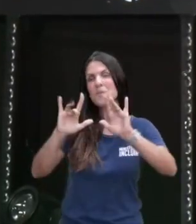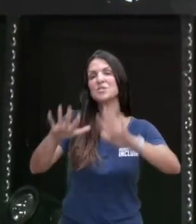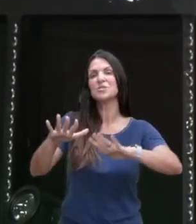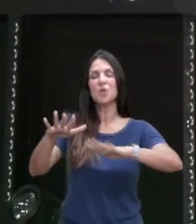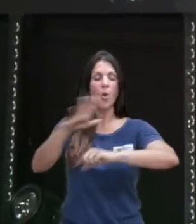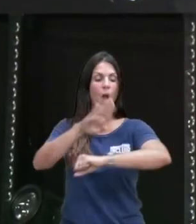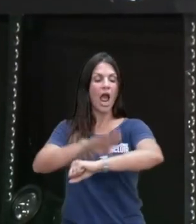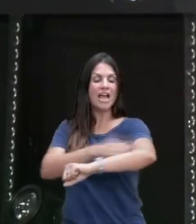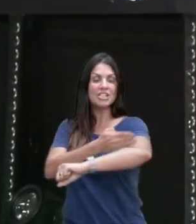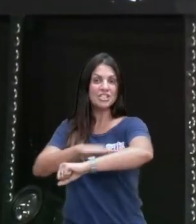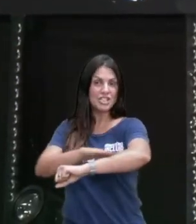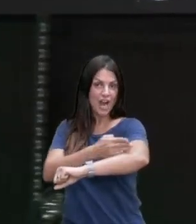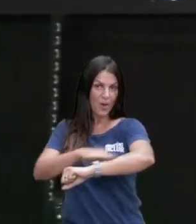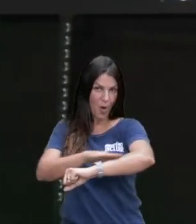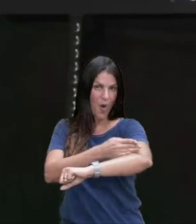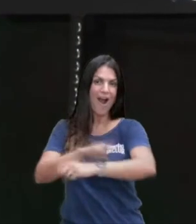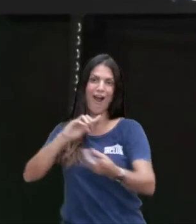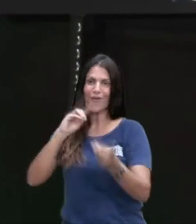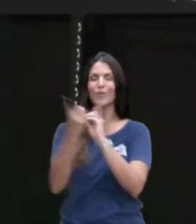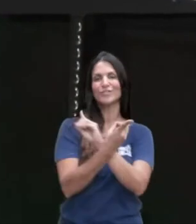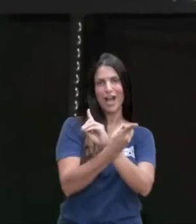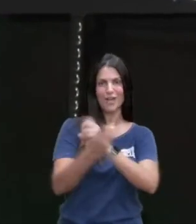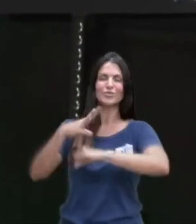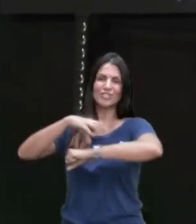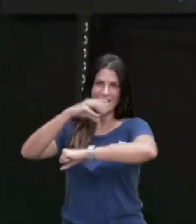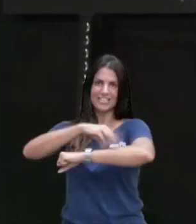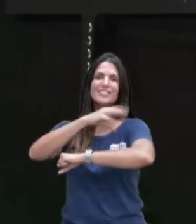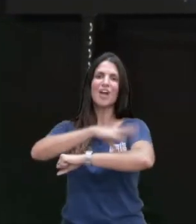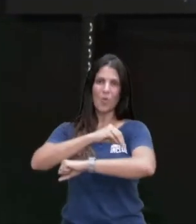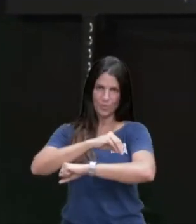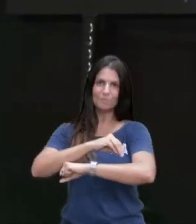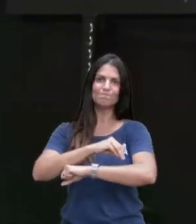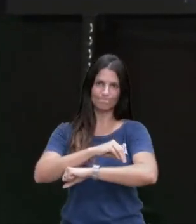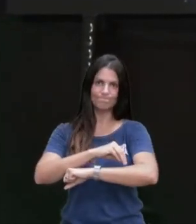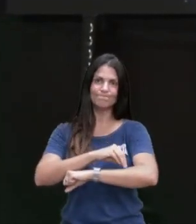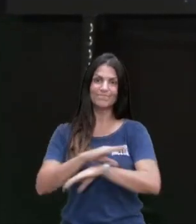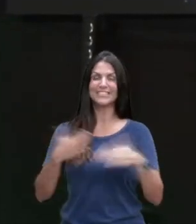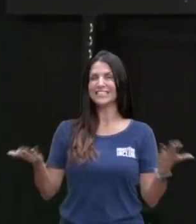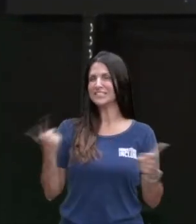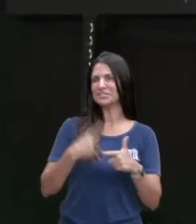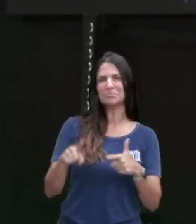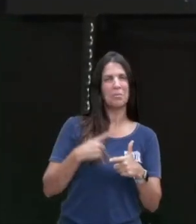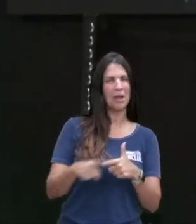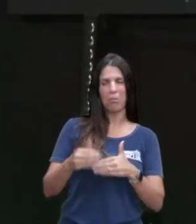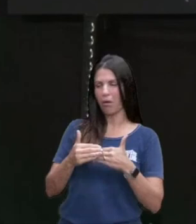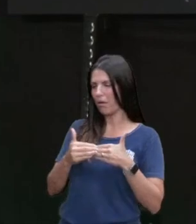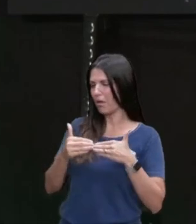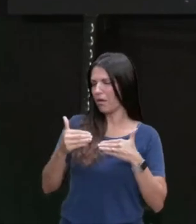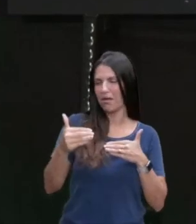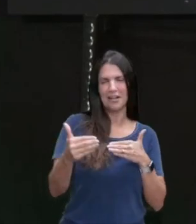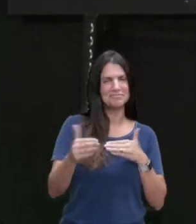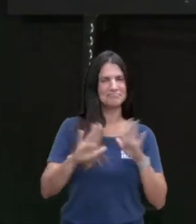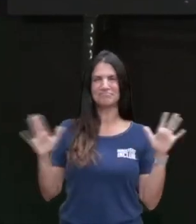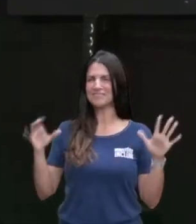lá na frente ela engana Esaú recebe a benção do pai e vai viver a primogenitura isso deu um problema danado o Saul